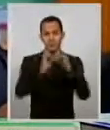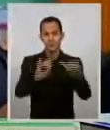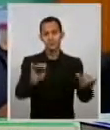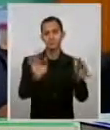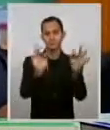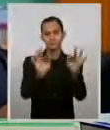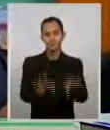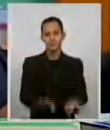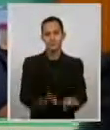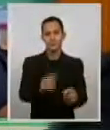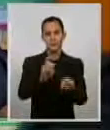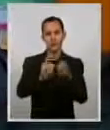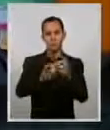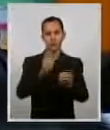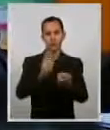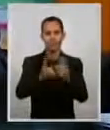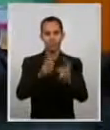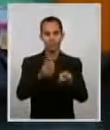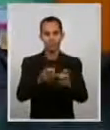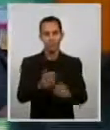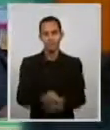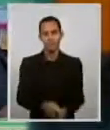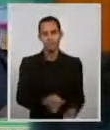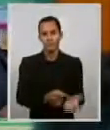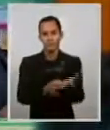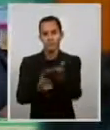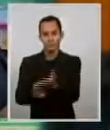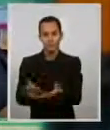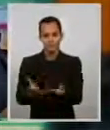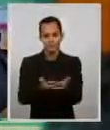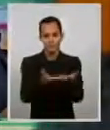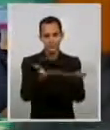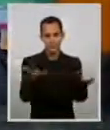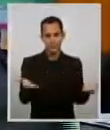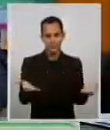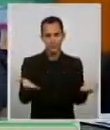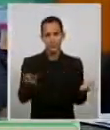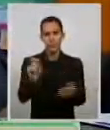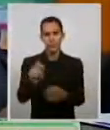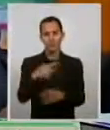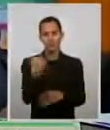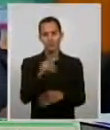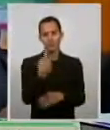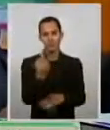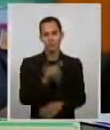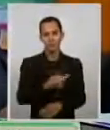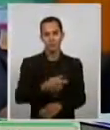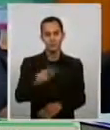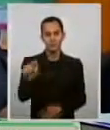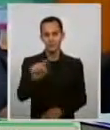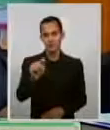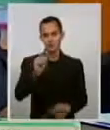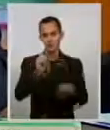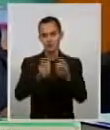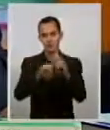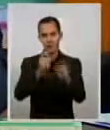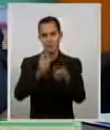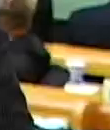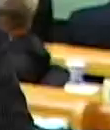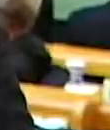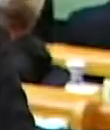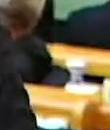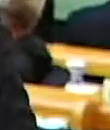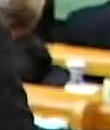declaro encerrada a presente reunião, convocando os senhores para a nossa 7ª reunião